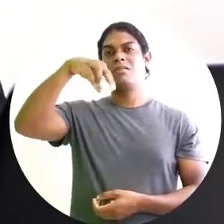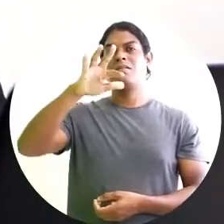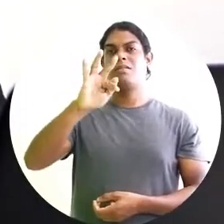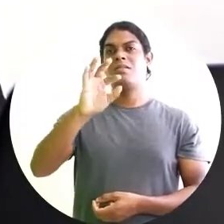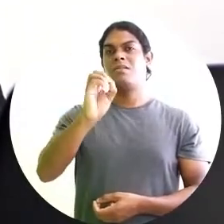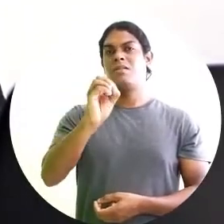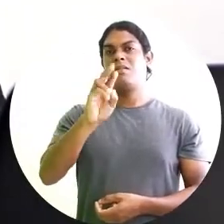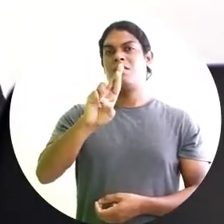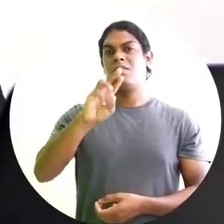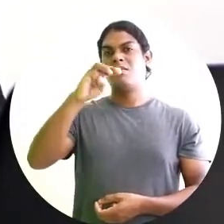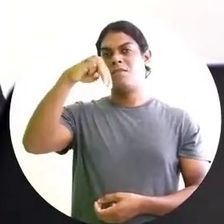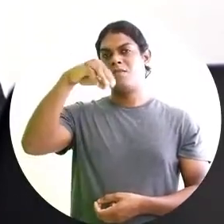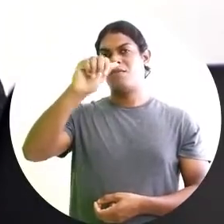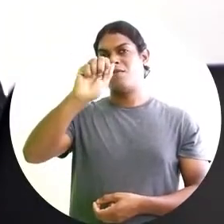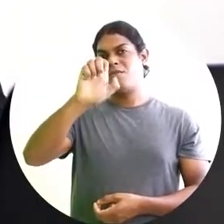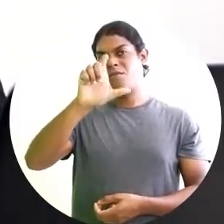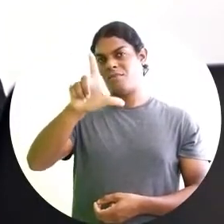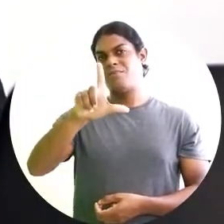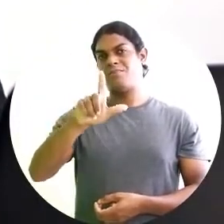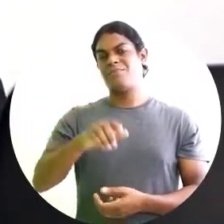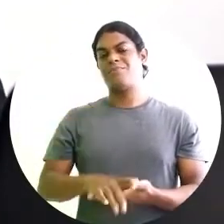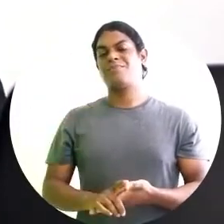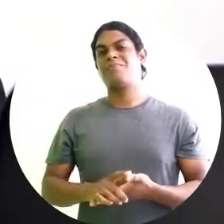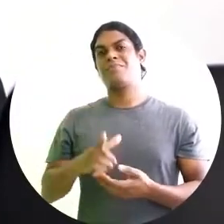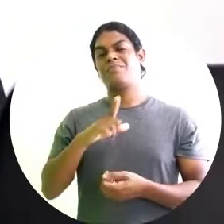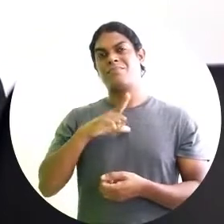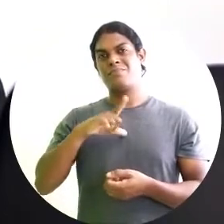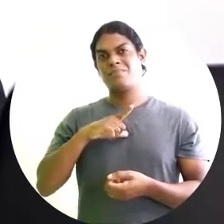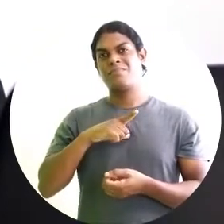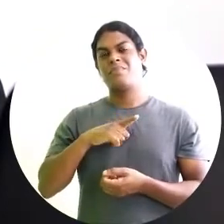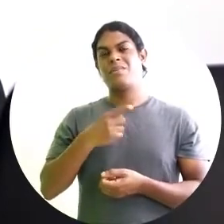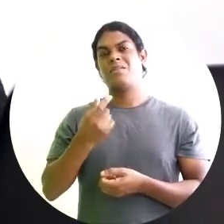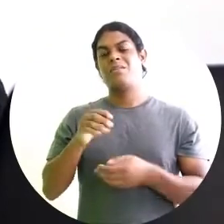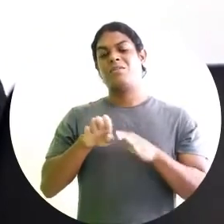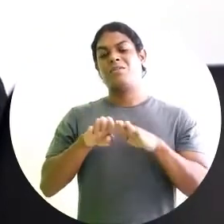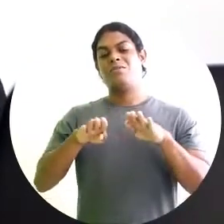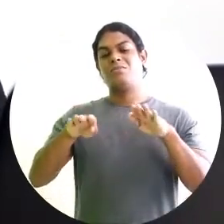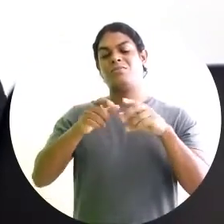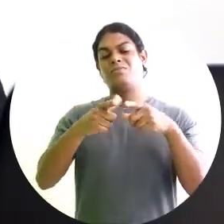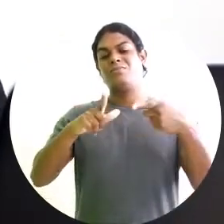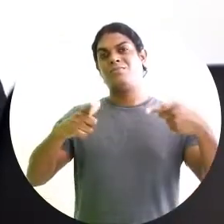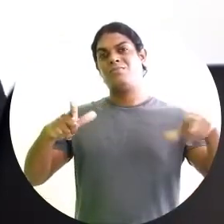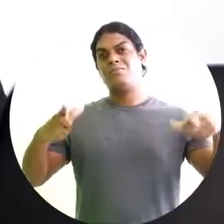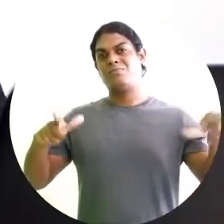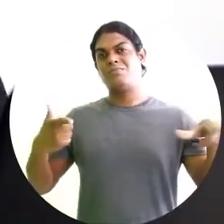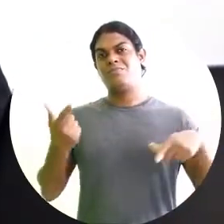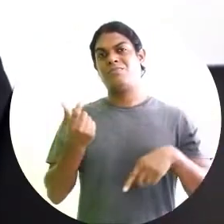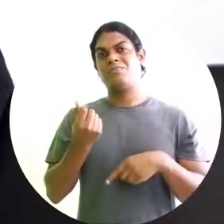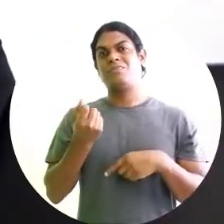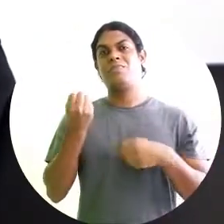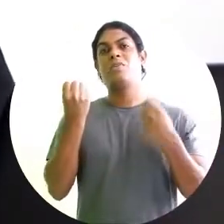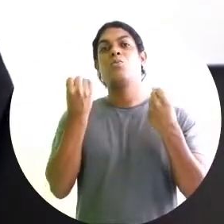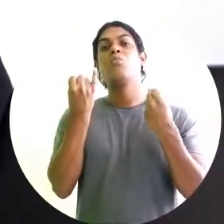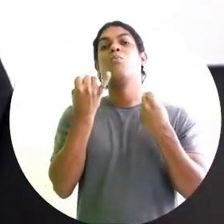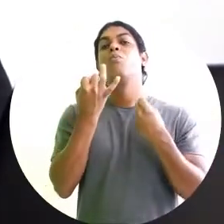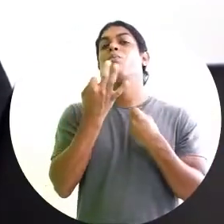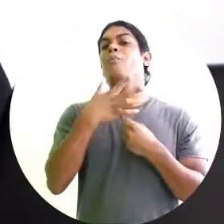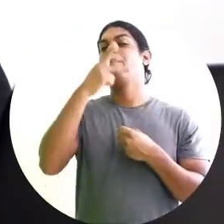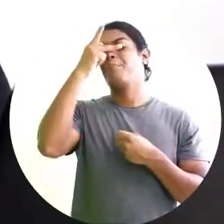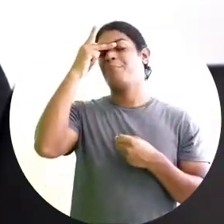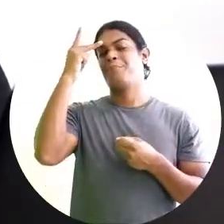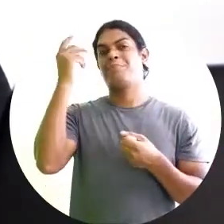formaliza o que nós chamamos de alta taxa de desemprego no mercado brasileiro, certo?